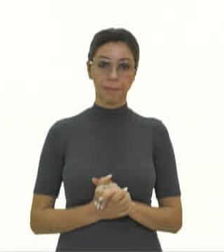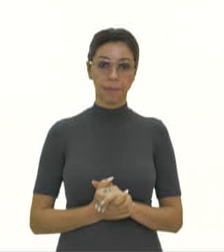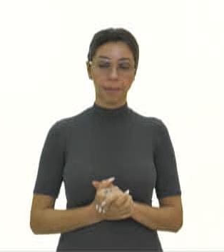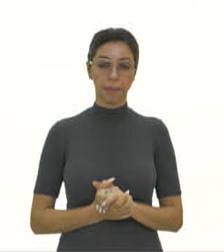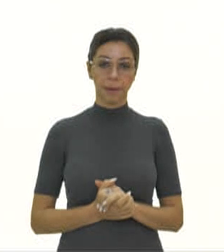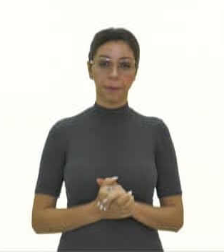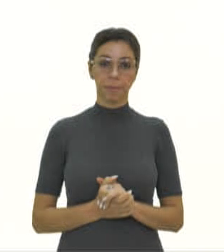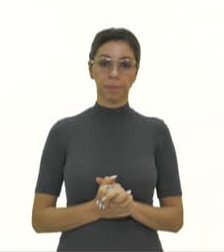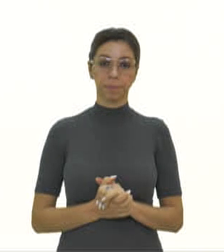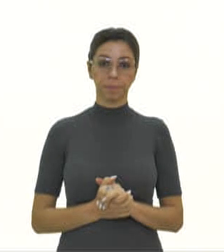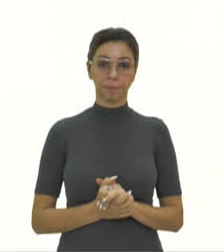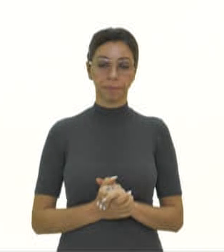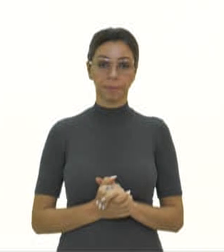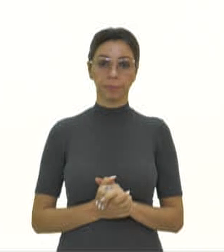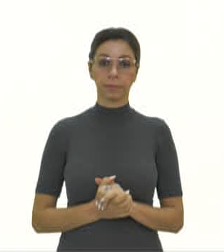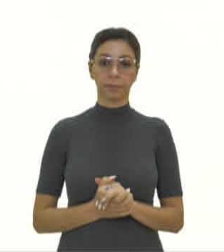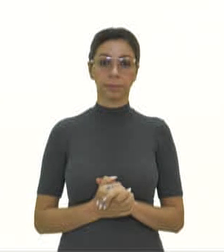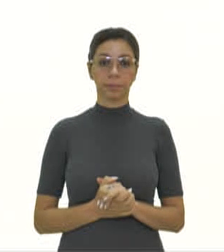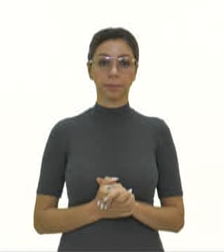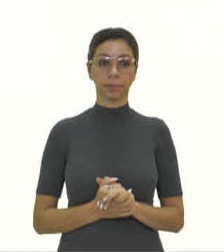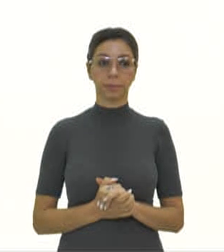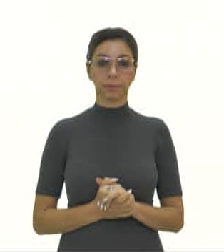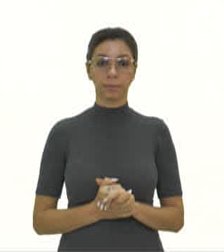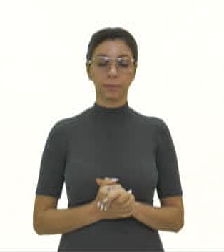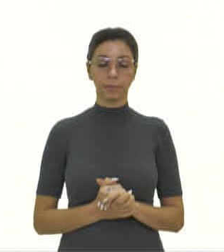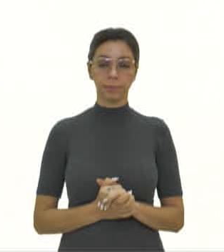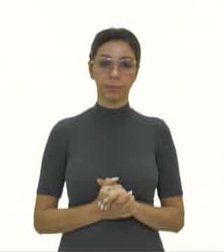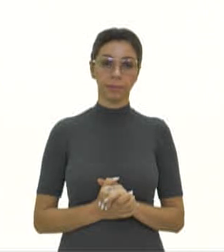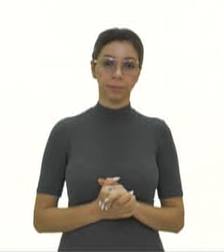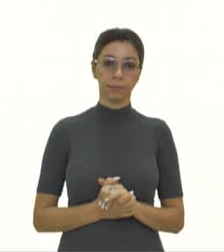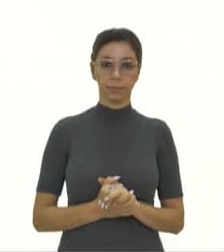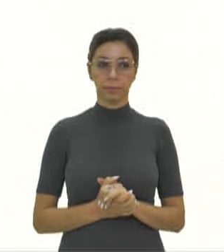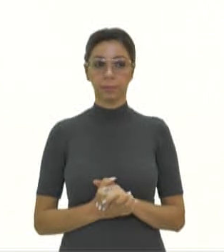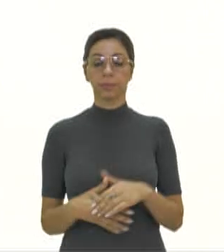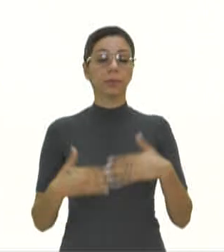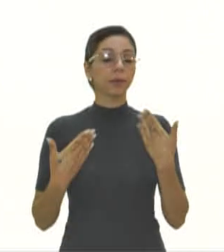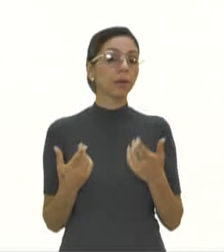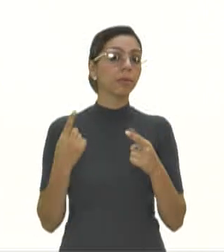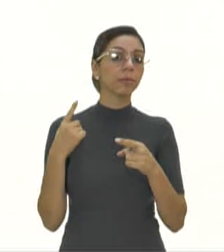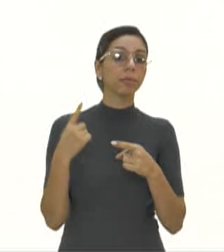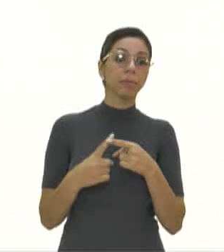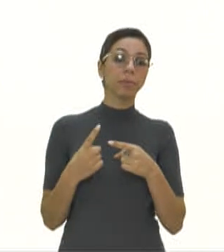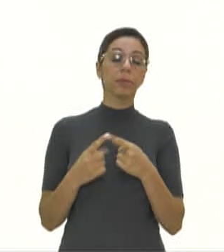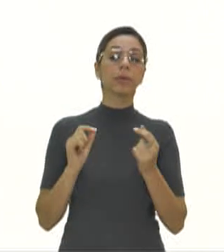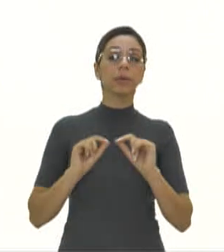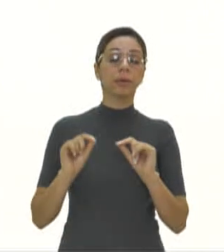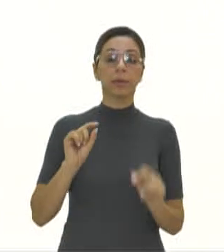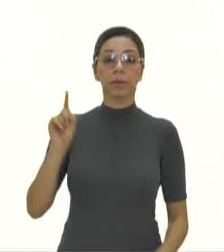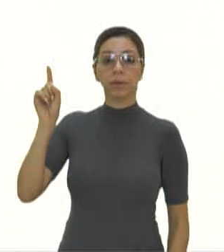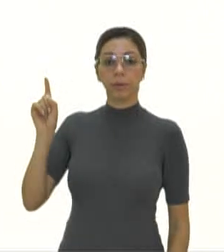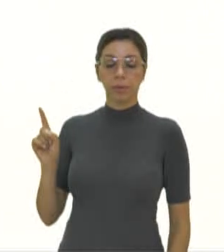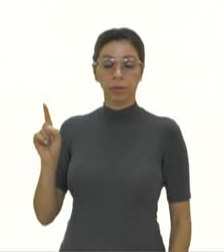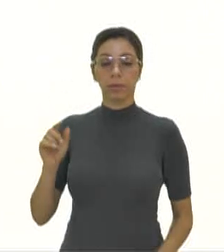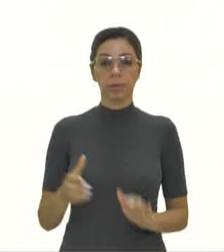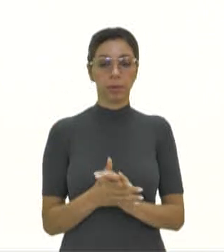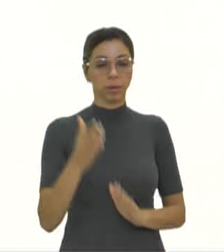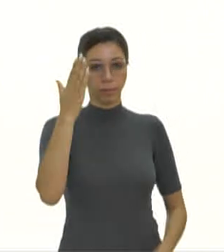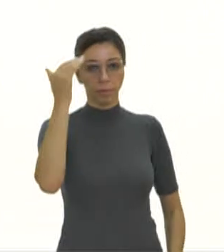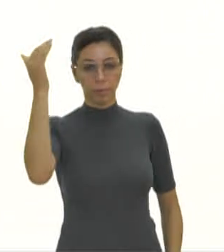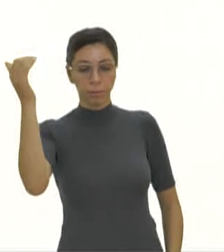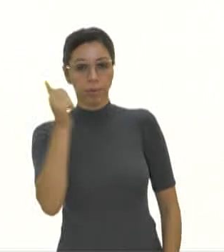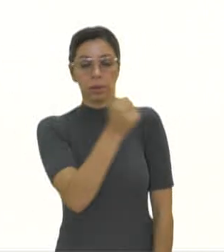artist, was a student ou was a designer. Então, Perkin, o que Perkin era? Um artista famoso,